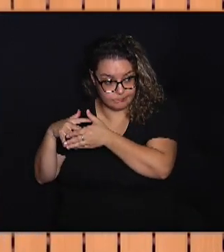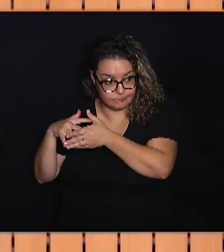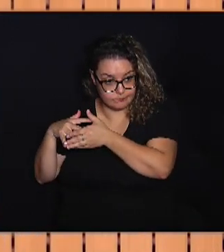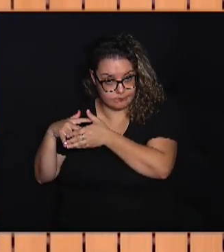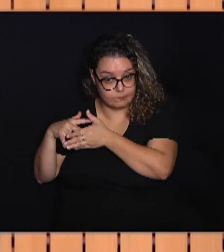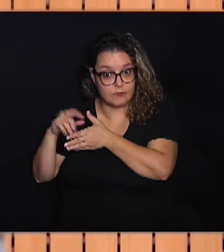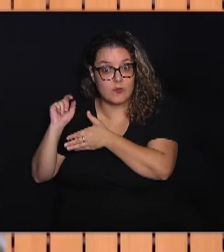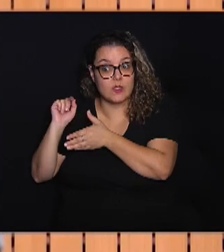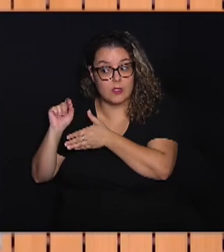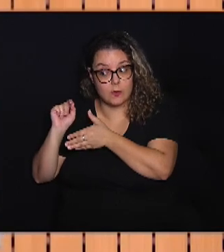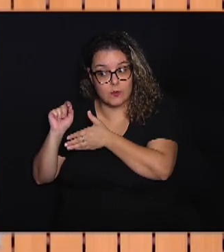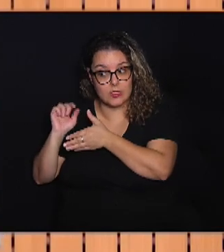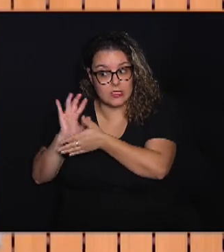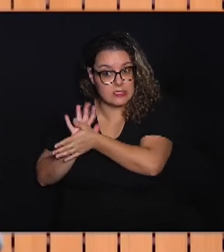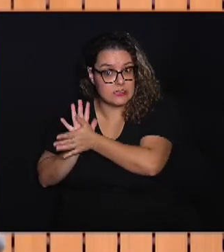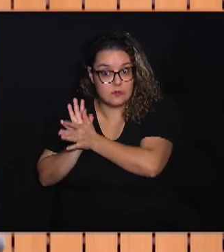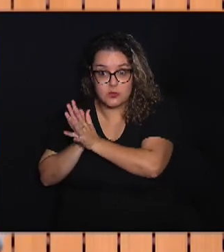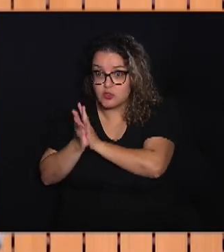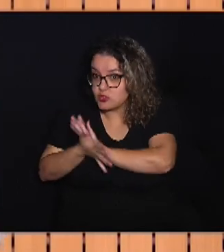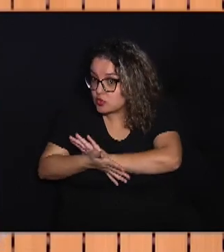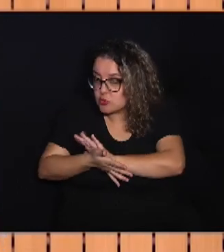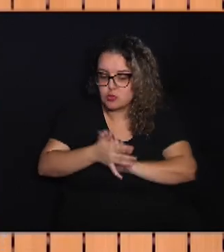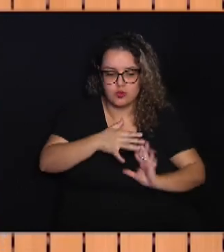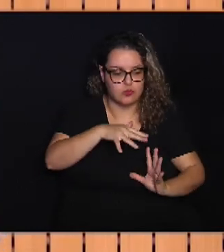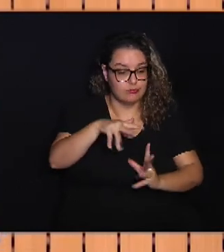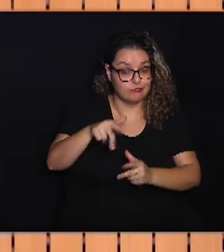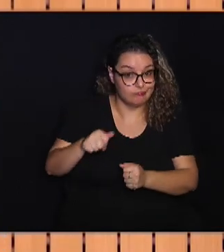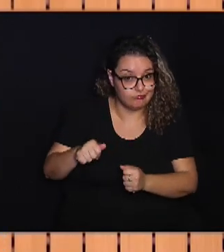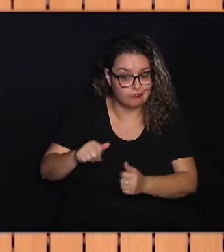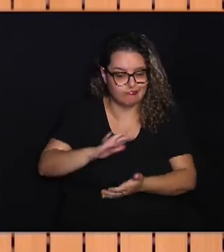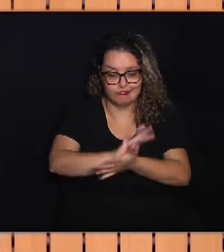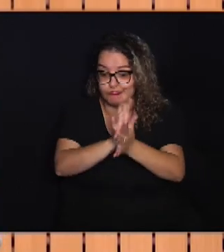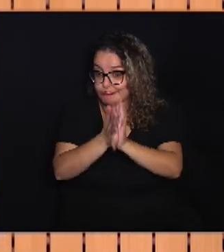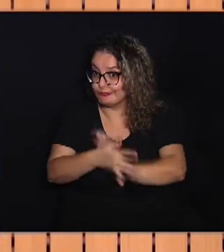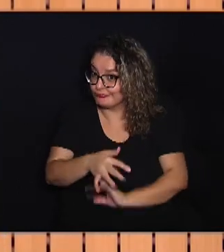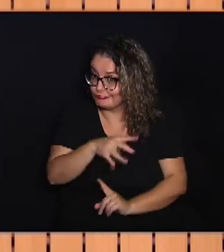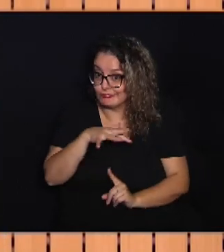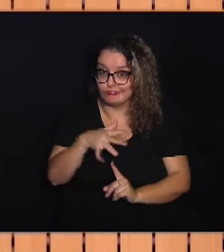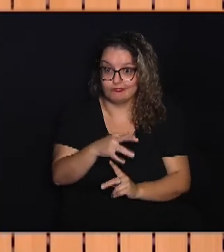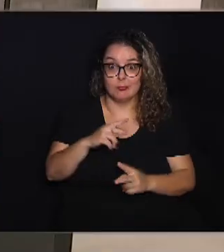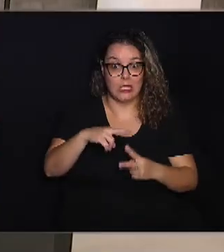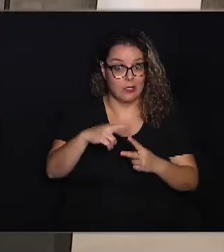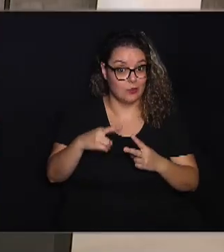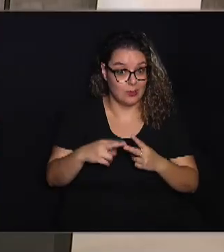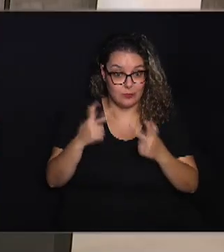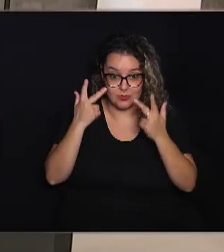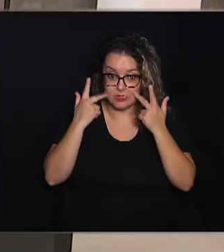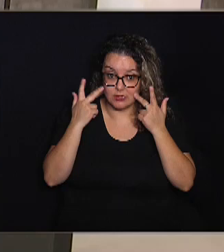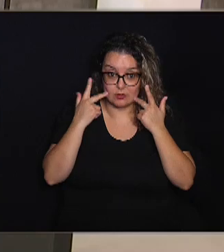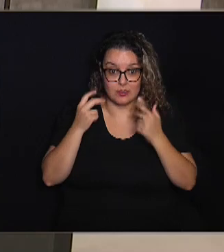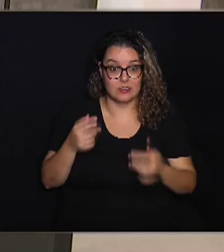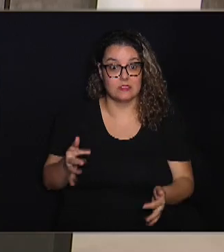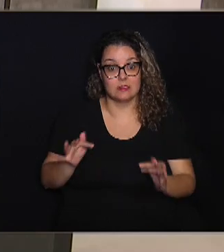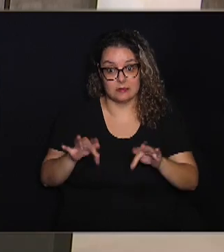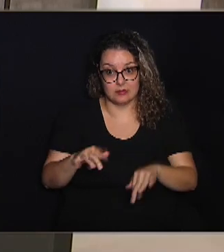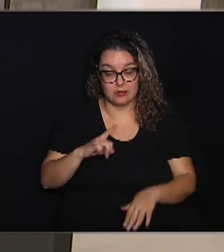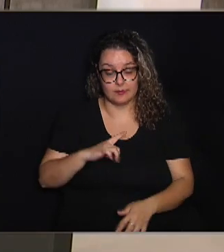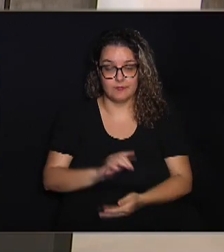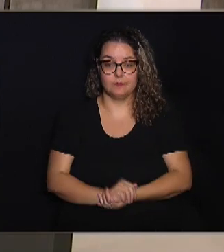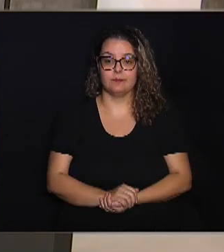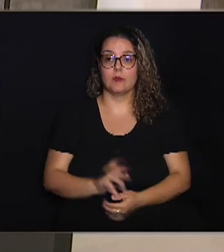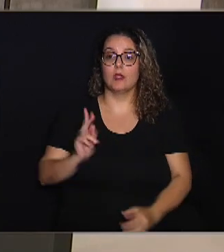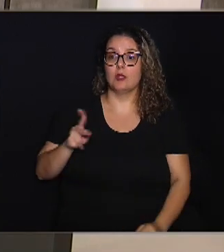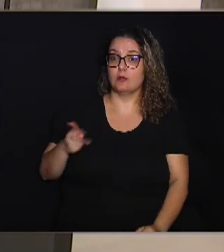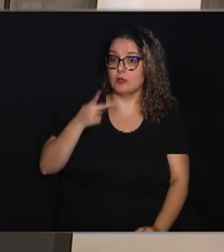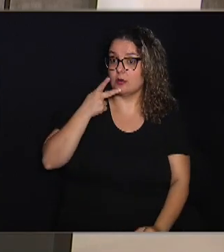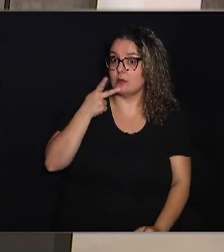planeta, destruindo o meio ambiente, muitas vezes destruindo os recursos da natureza. O professor ainda aborda a questão